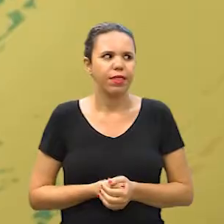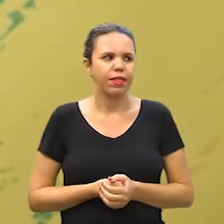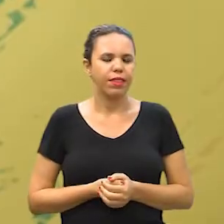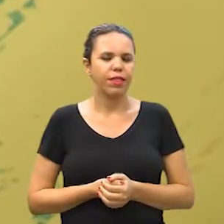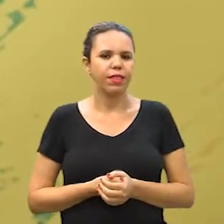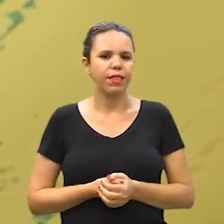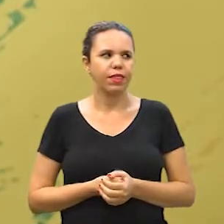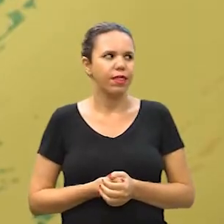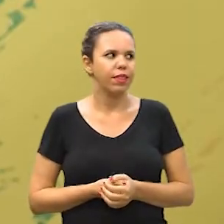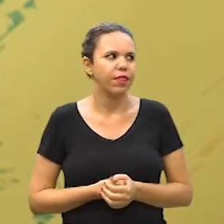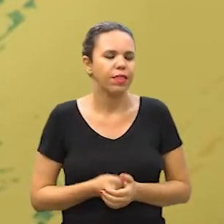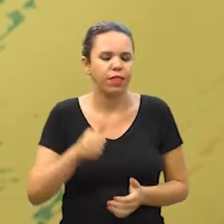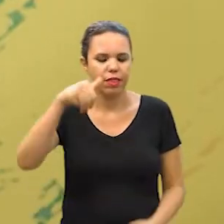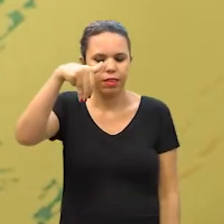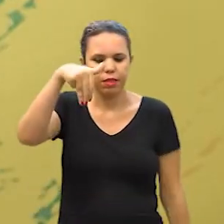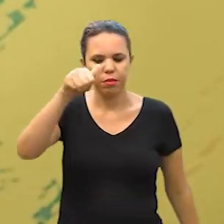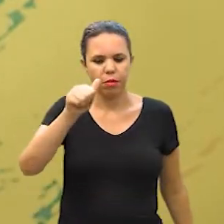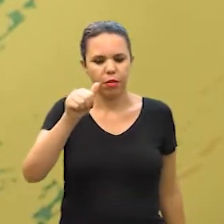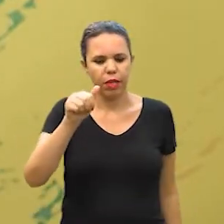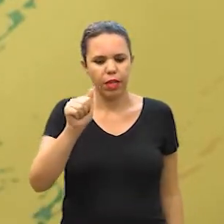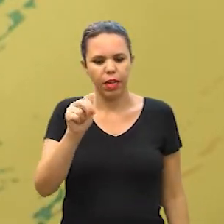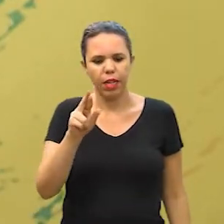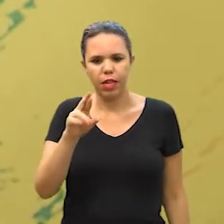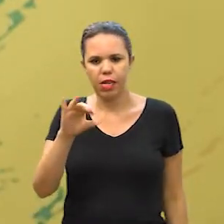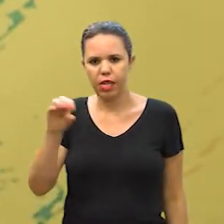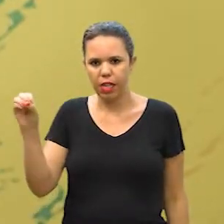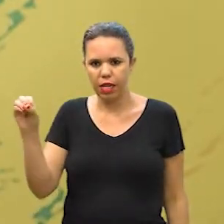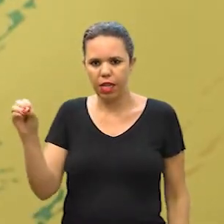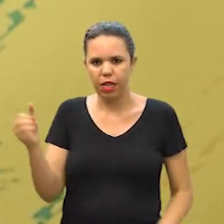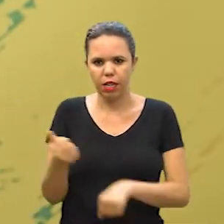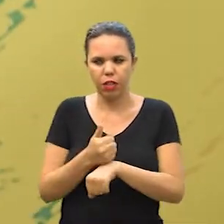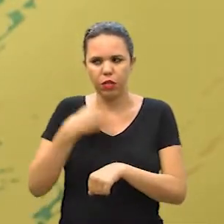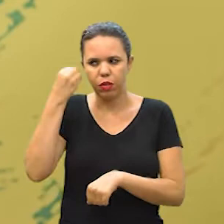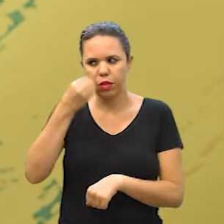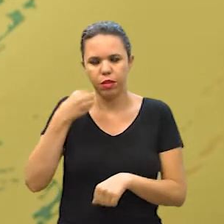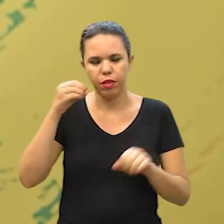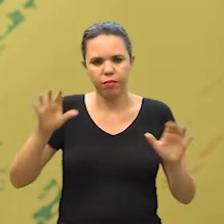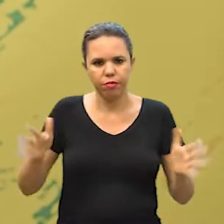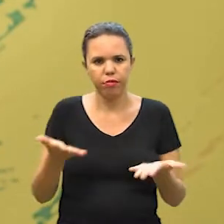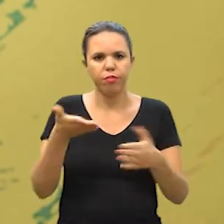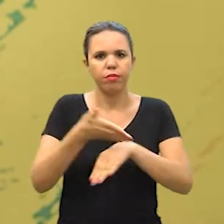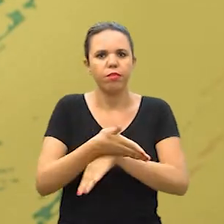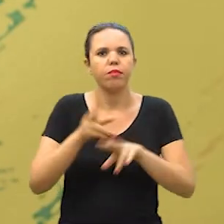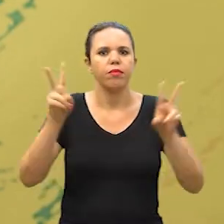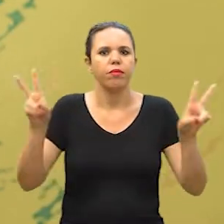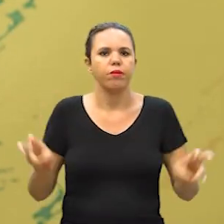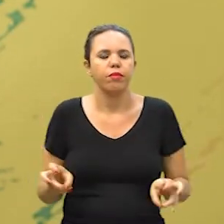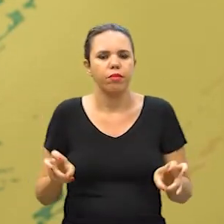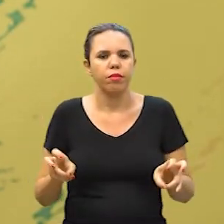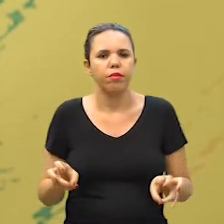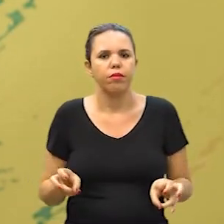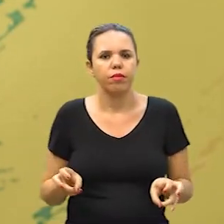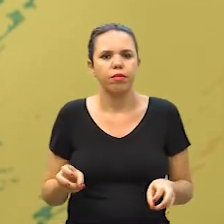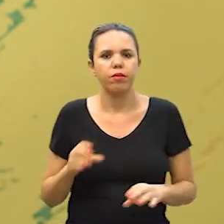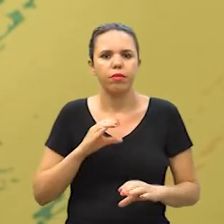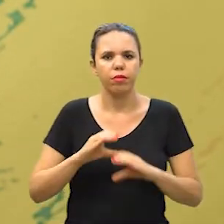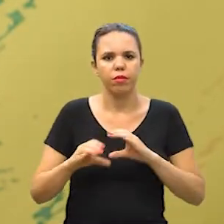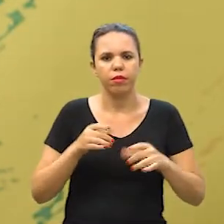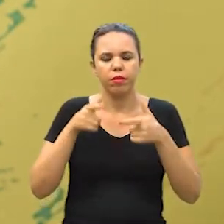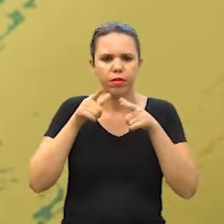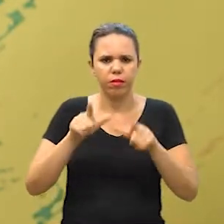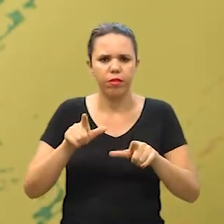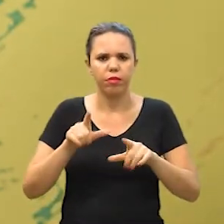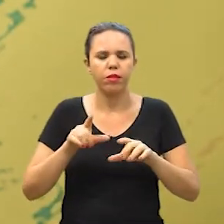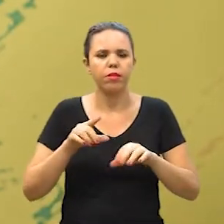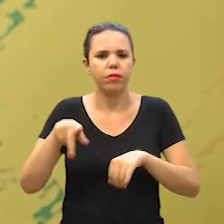tá bom, o Mário é super especialista, está super envolvido nessa questão que envolve o intercâmbio. Como é